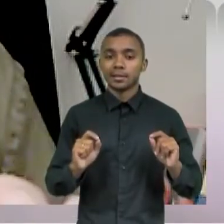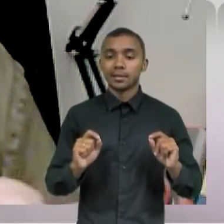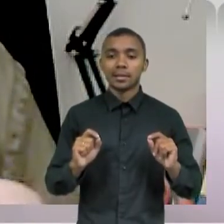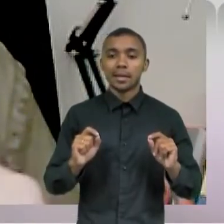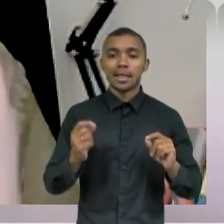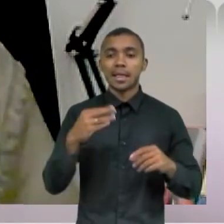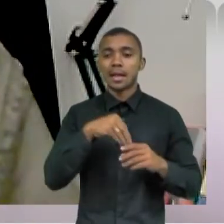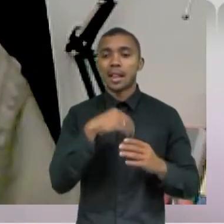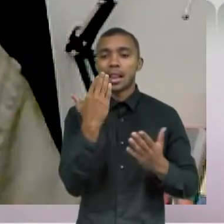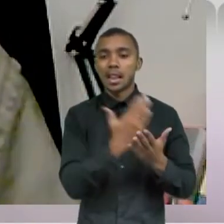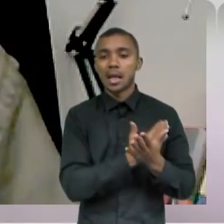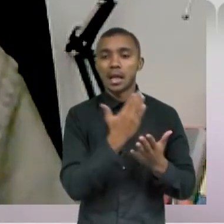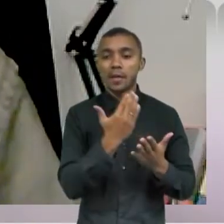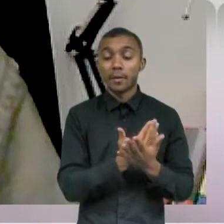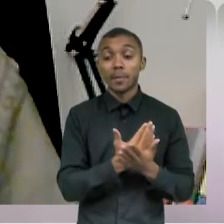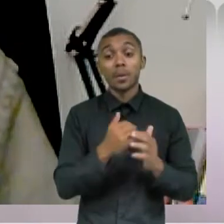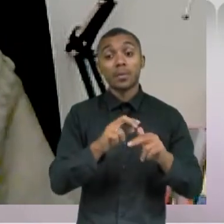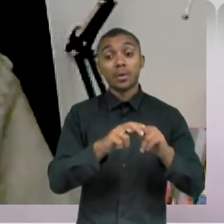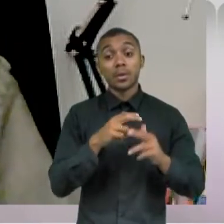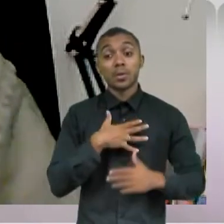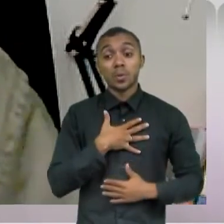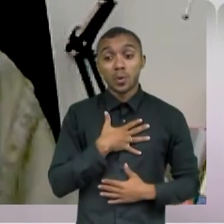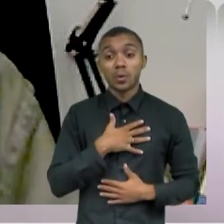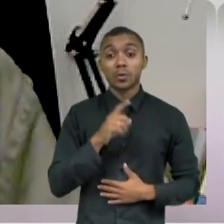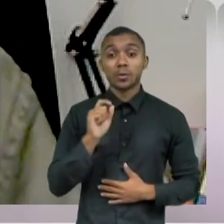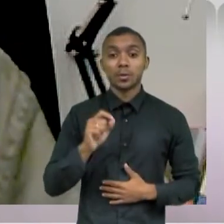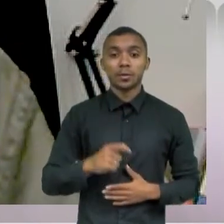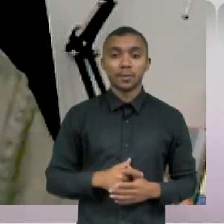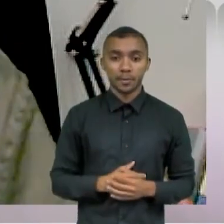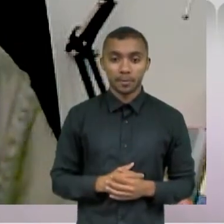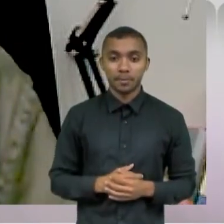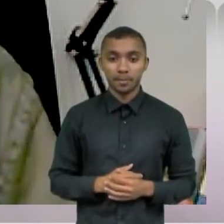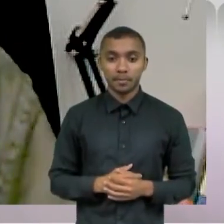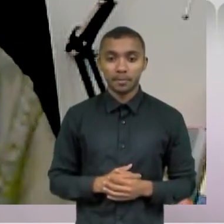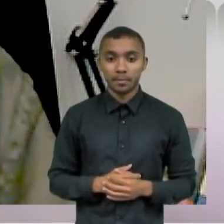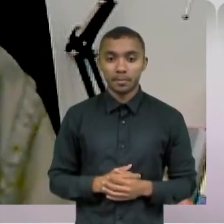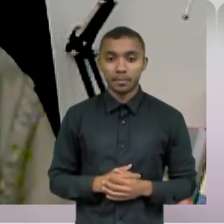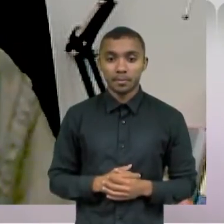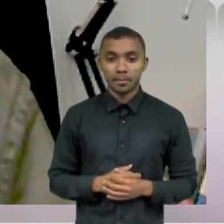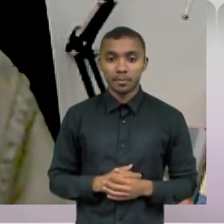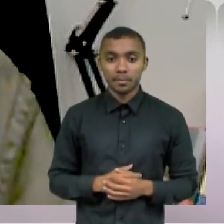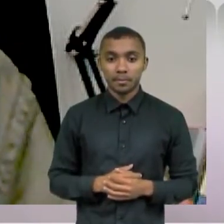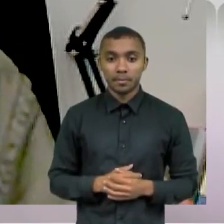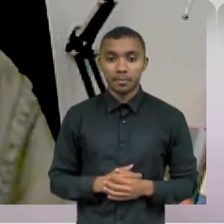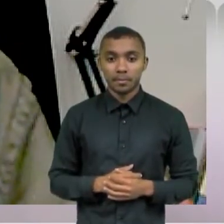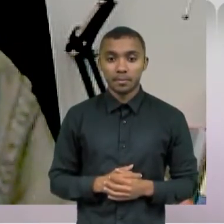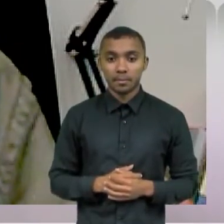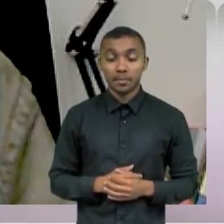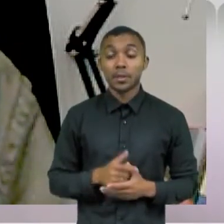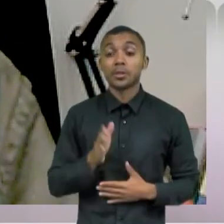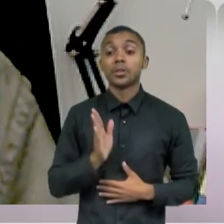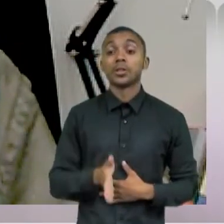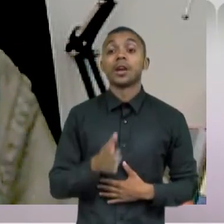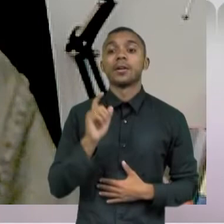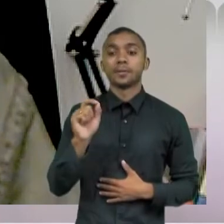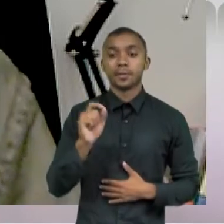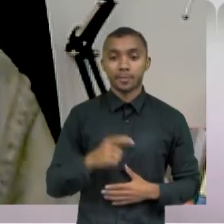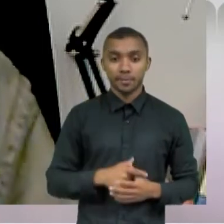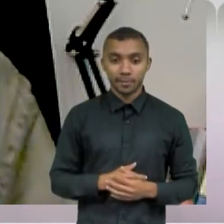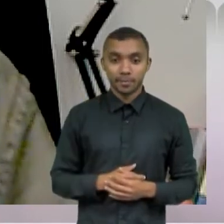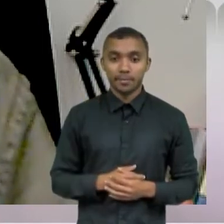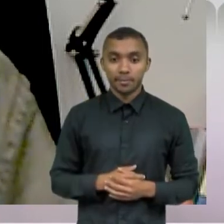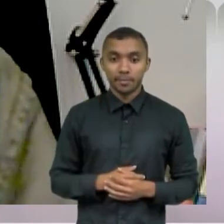asepsia do rito. E é por isso que eu acho que a fé em Padre Cícero é transgressora, é transgressiva, e é quase